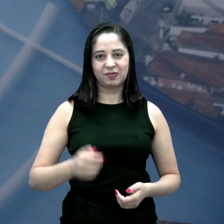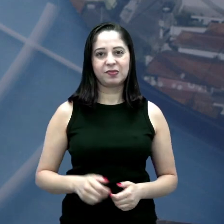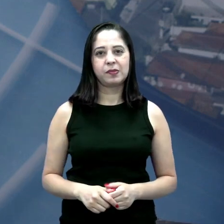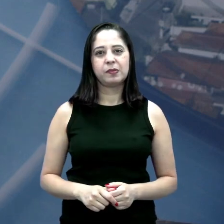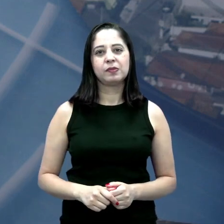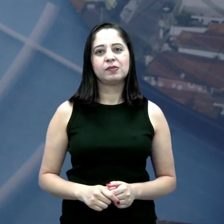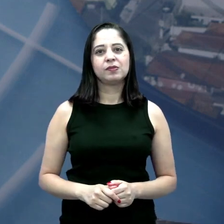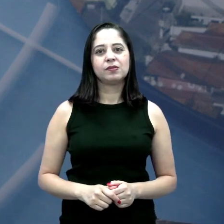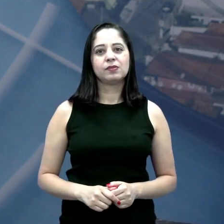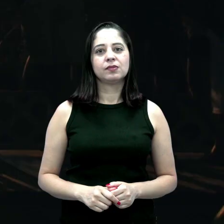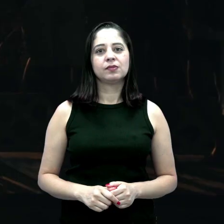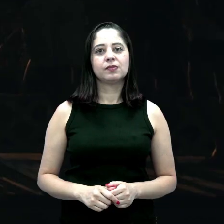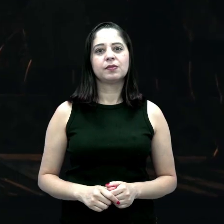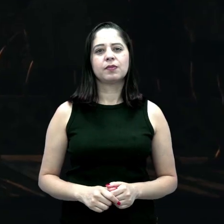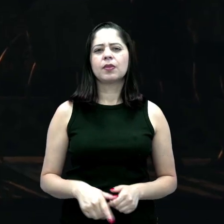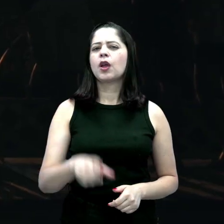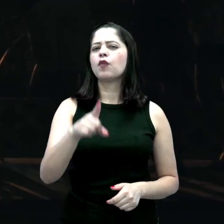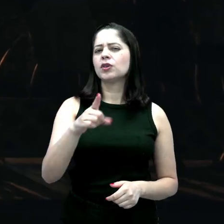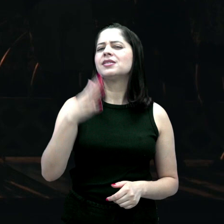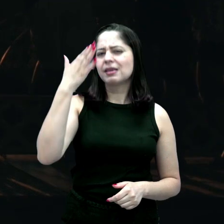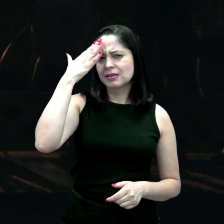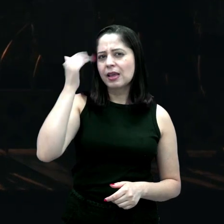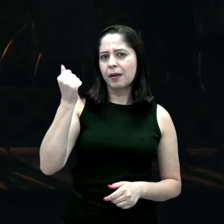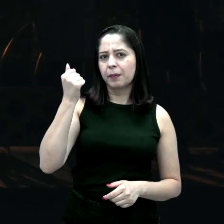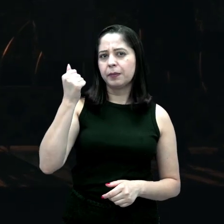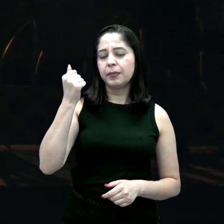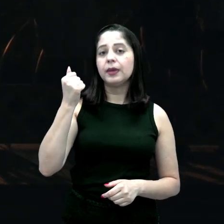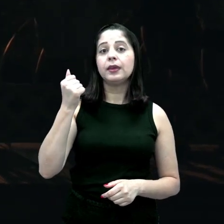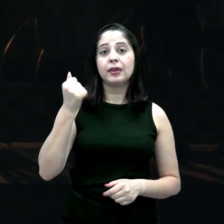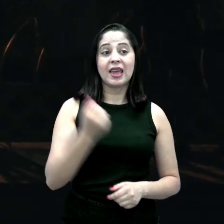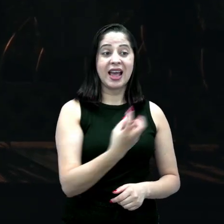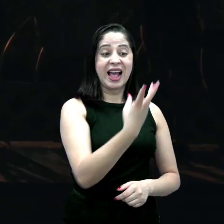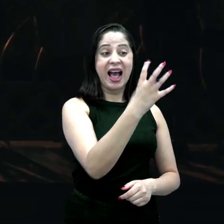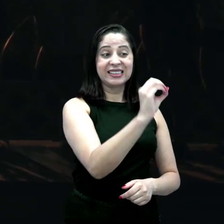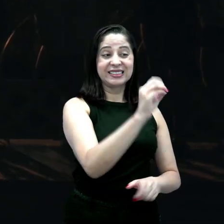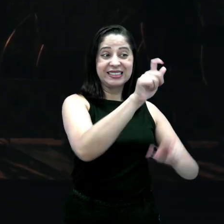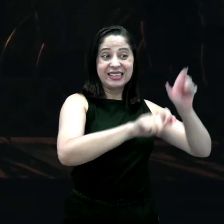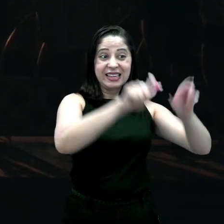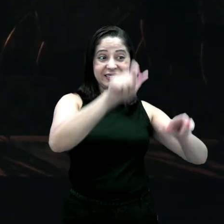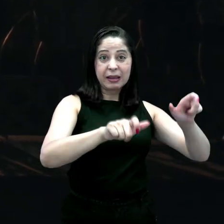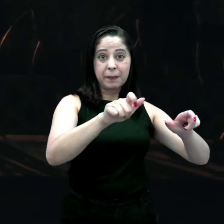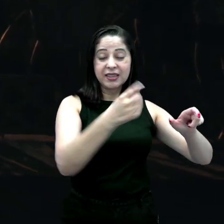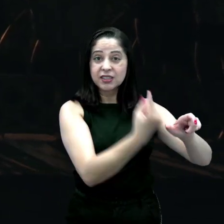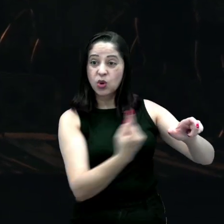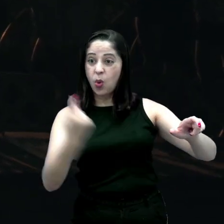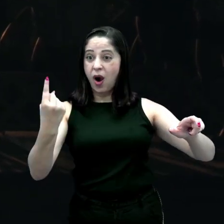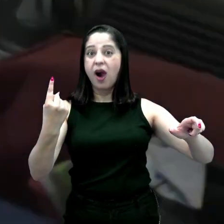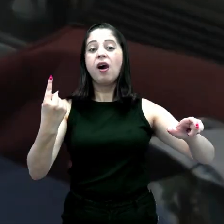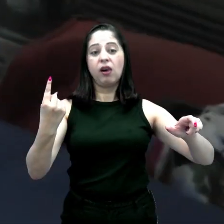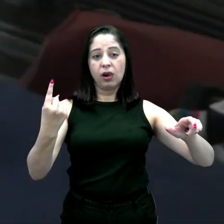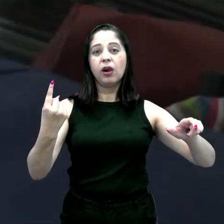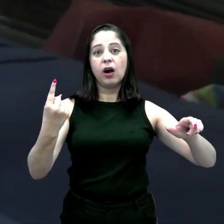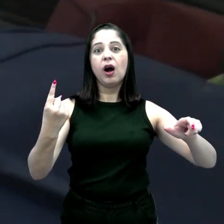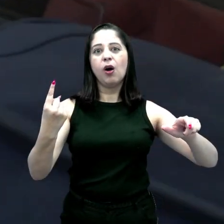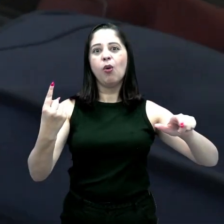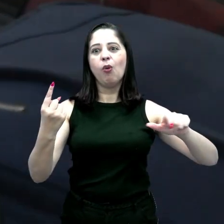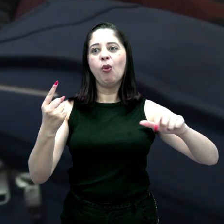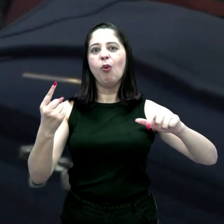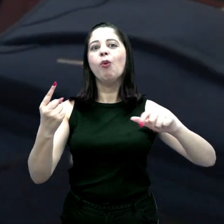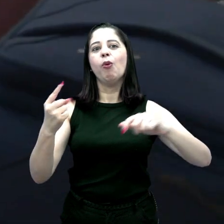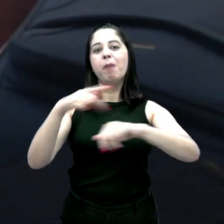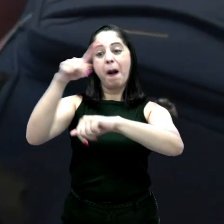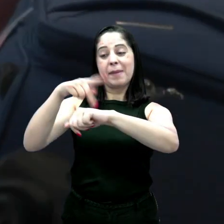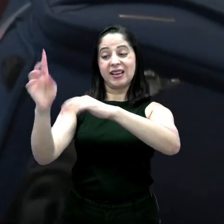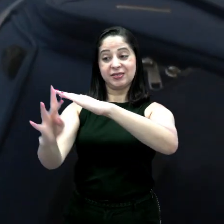conferir. Você sabia que uma em cada 30 pessoas no mundo é migrante? Isso